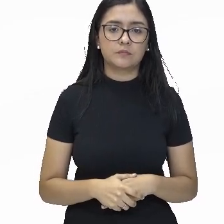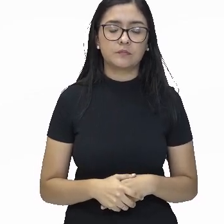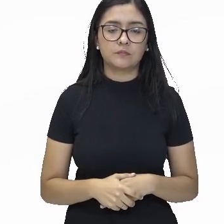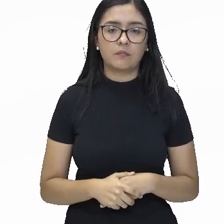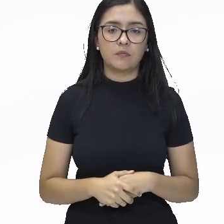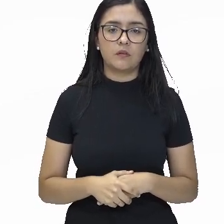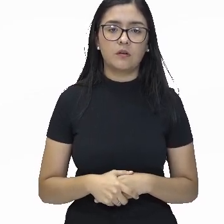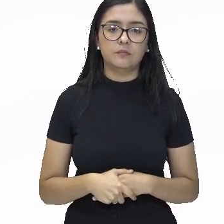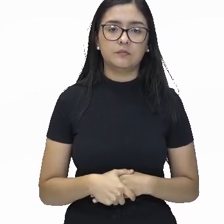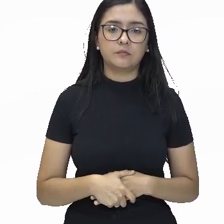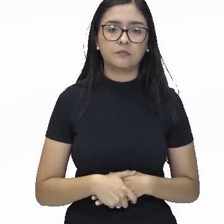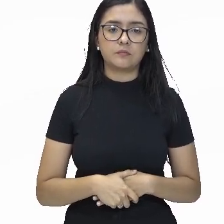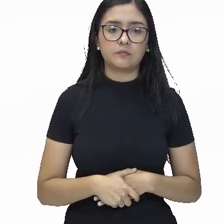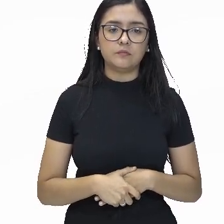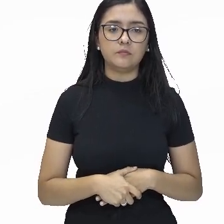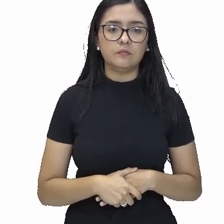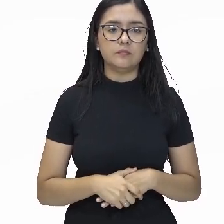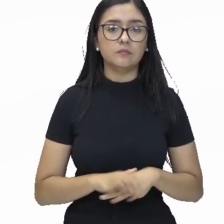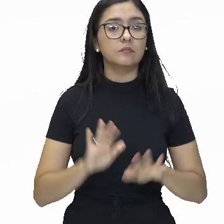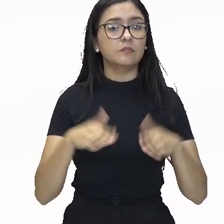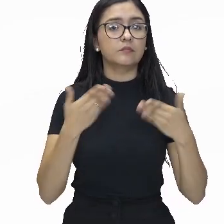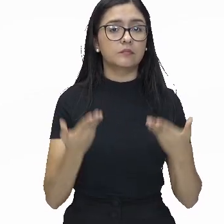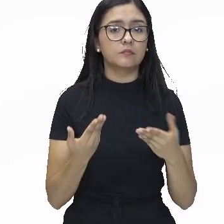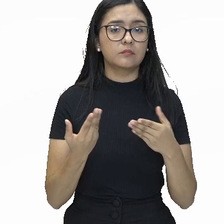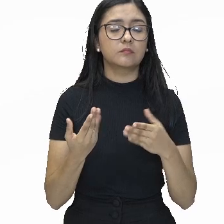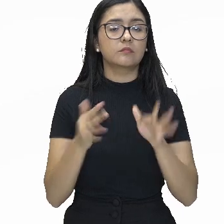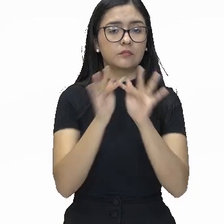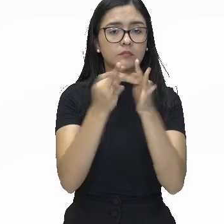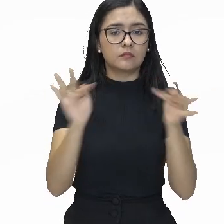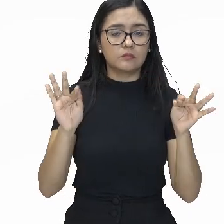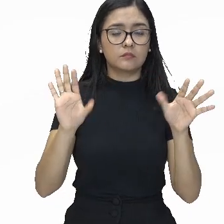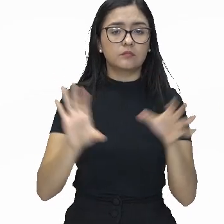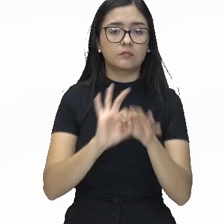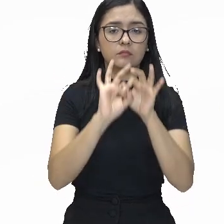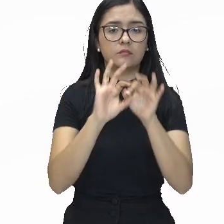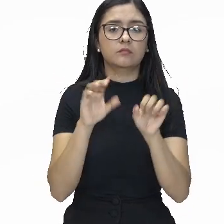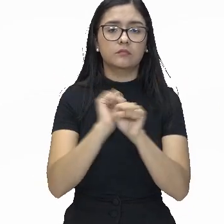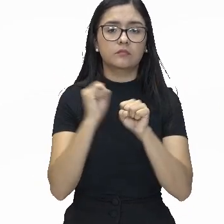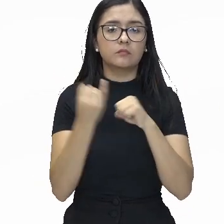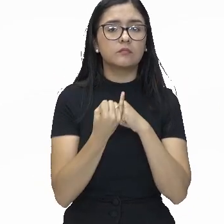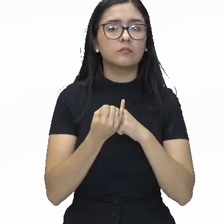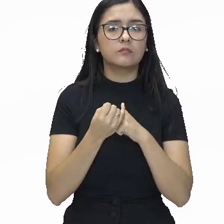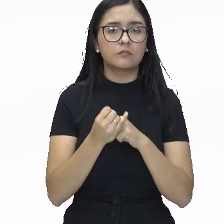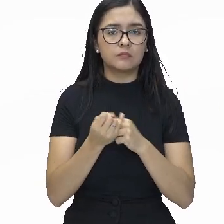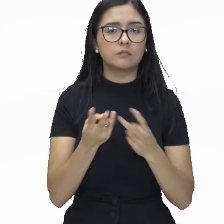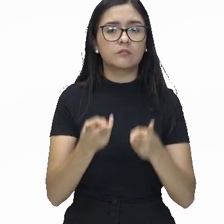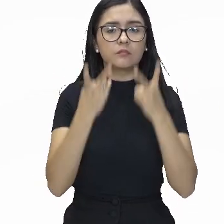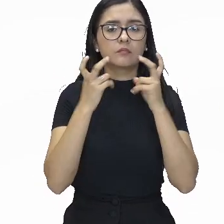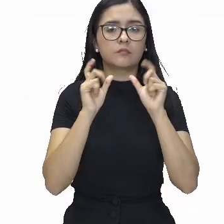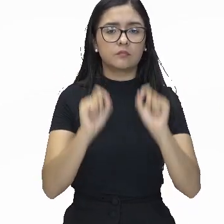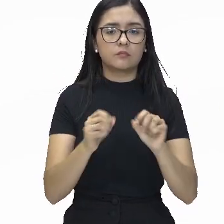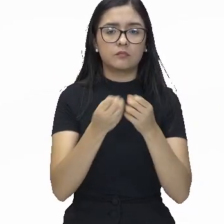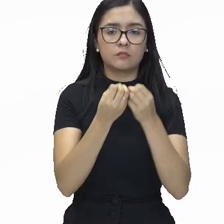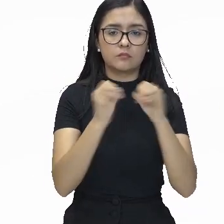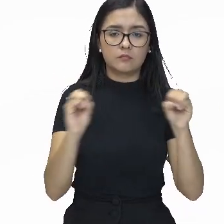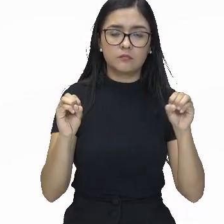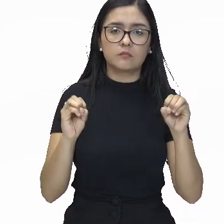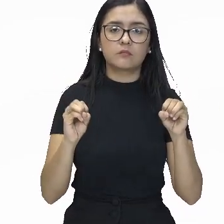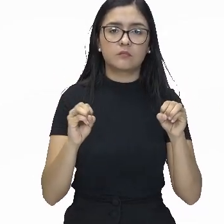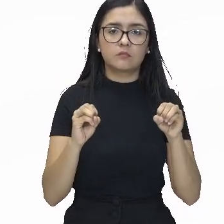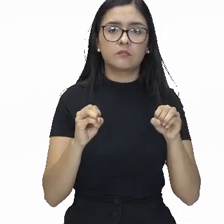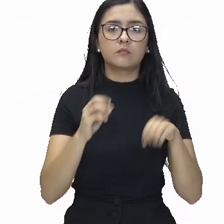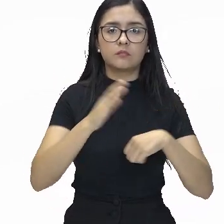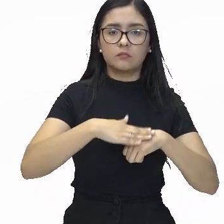Então, minha gente, dentro desta oração subordinada adjetiva, a gente já viu, né, as orações